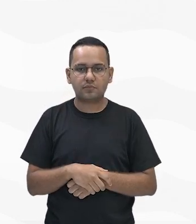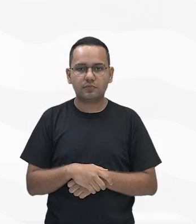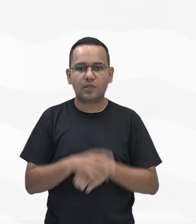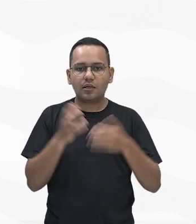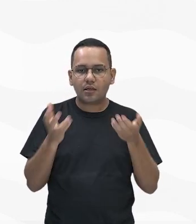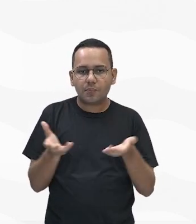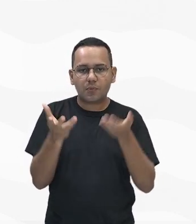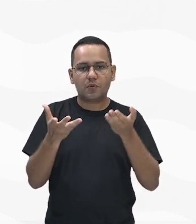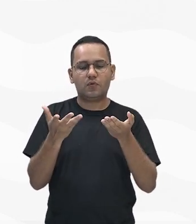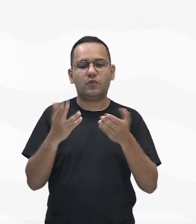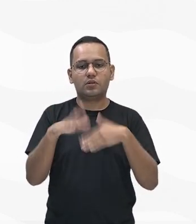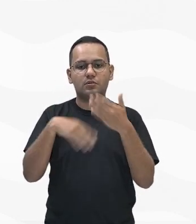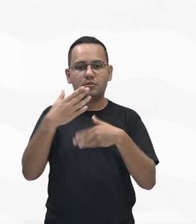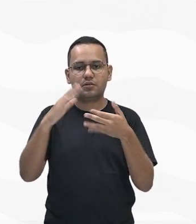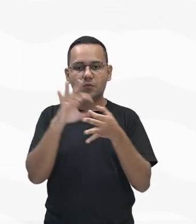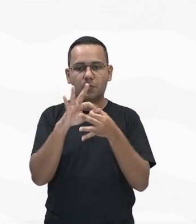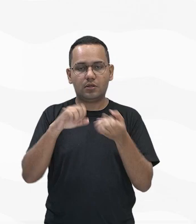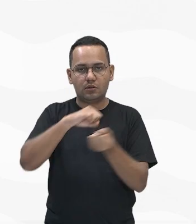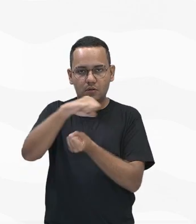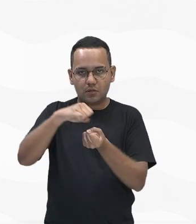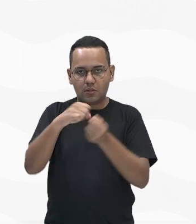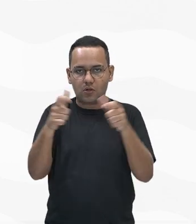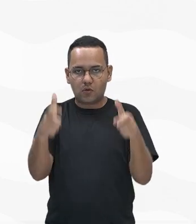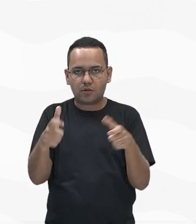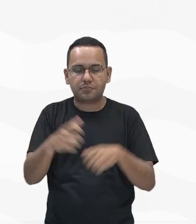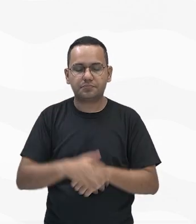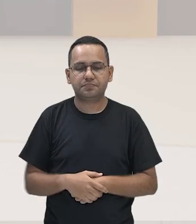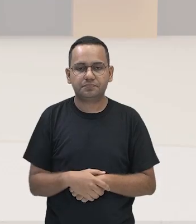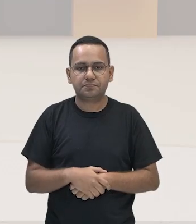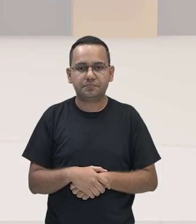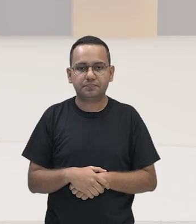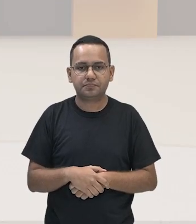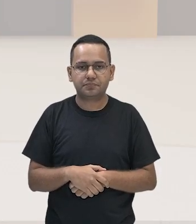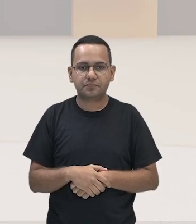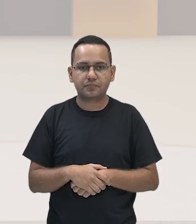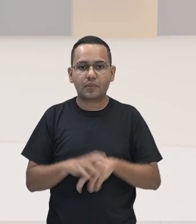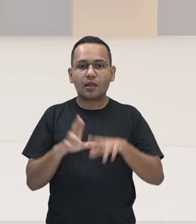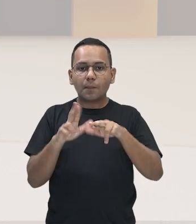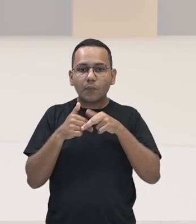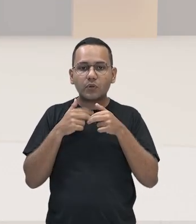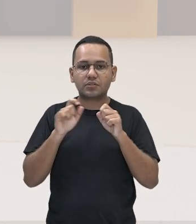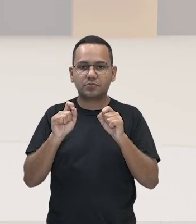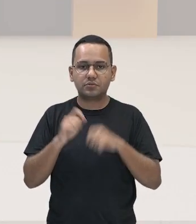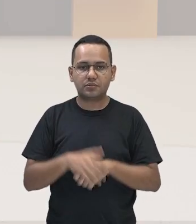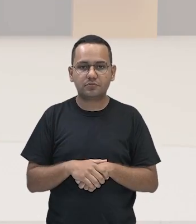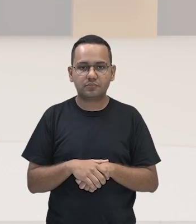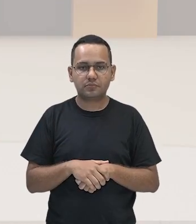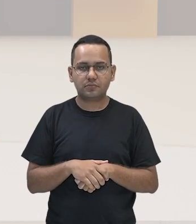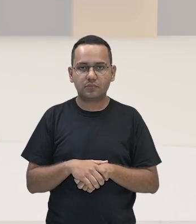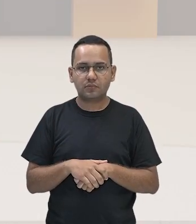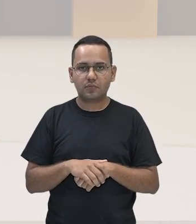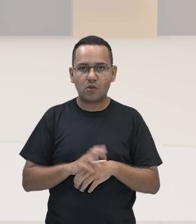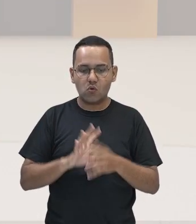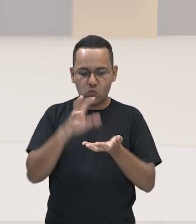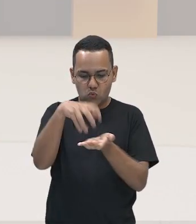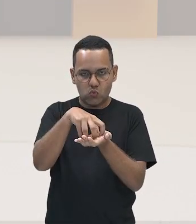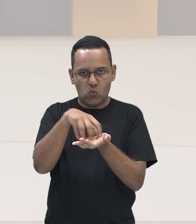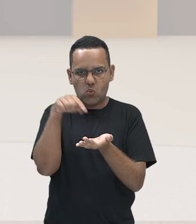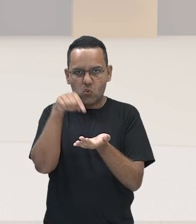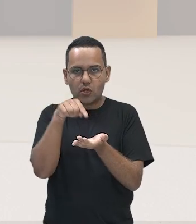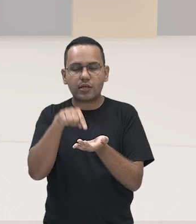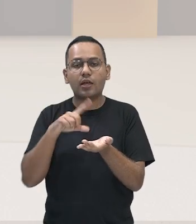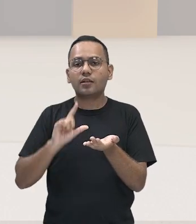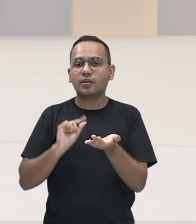desenvolvimento econômico local. Então, aí é o porquê que, às vezes, as cooperativas possuem taxas de juros mais